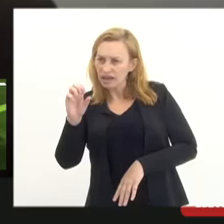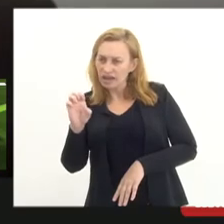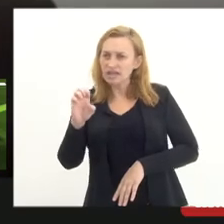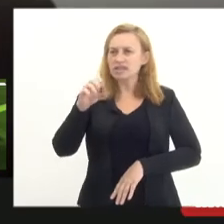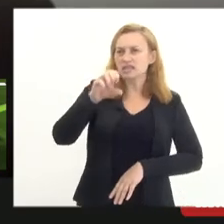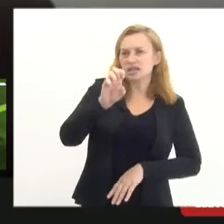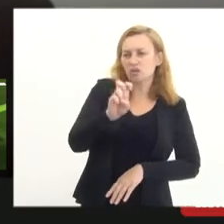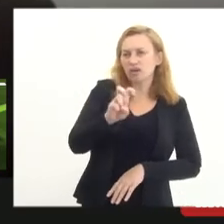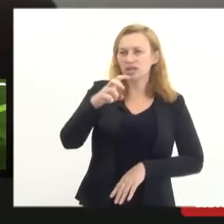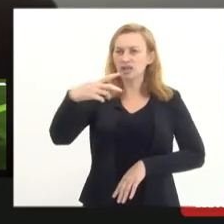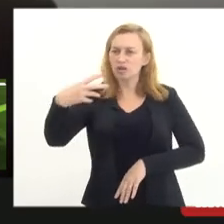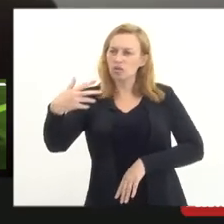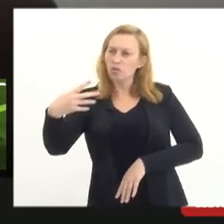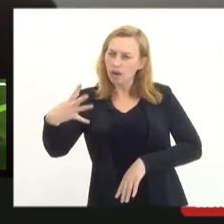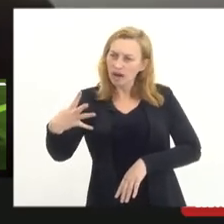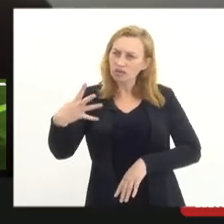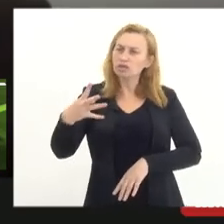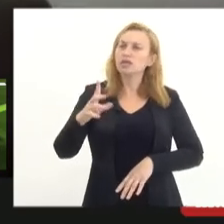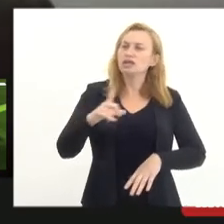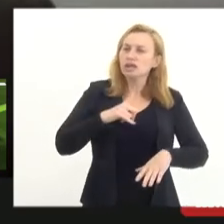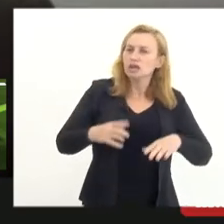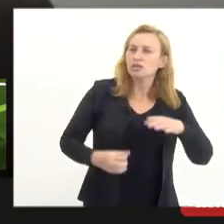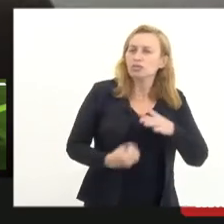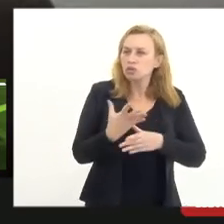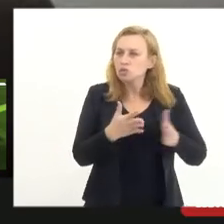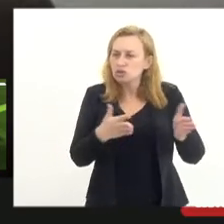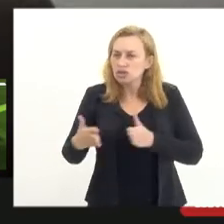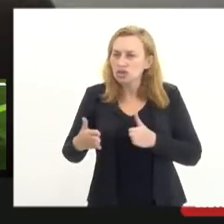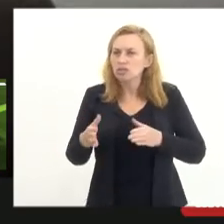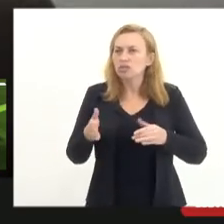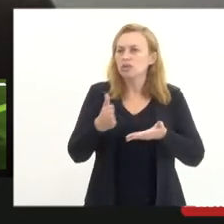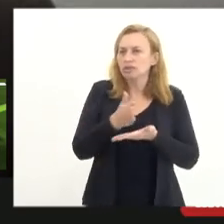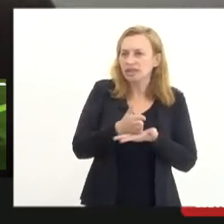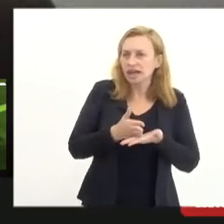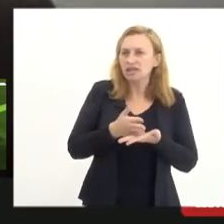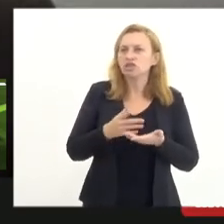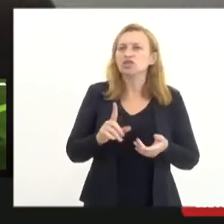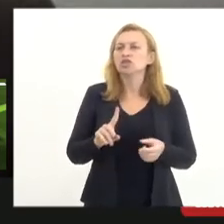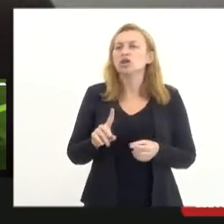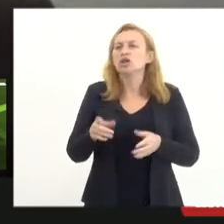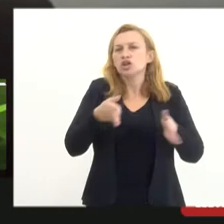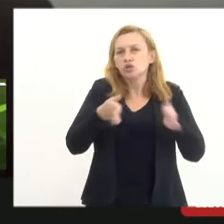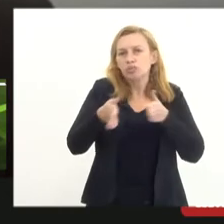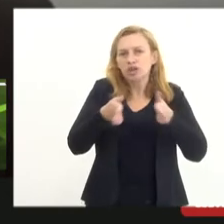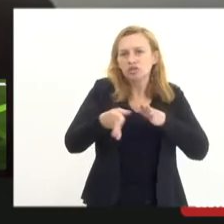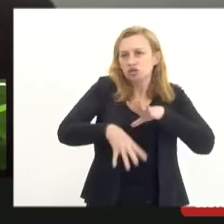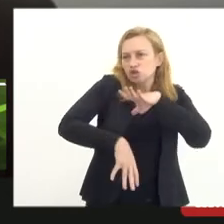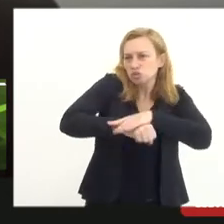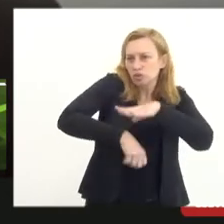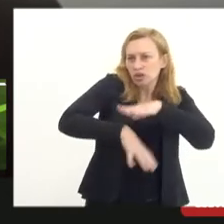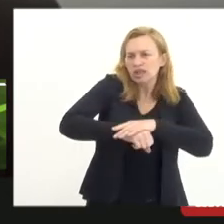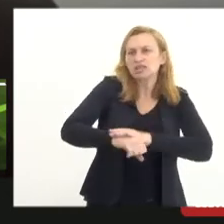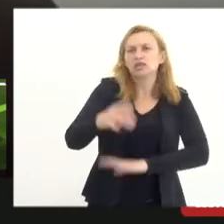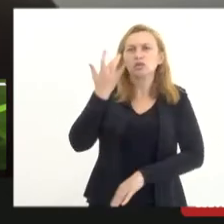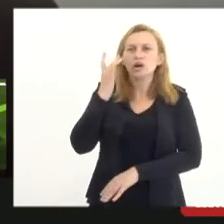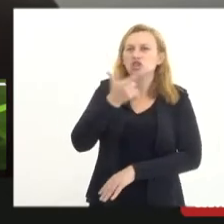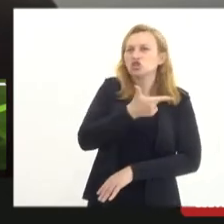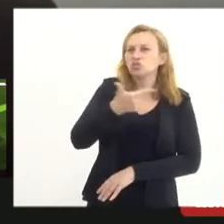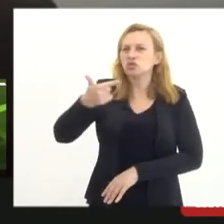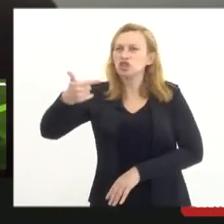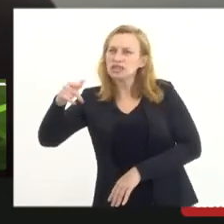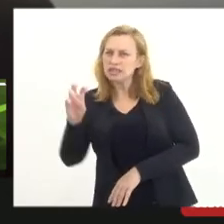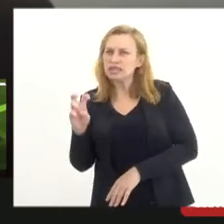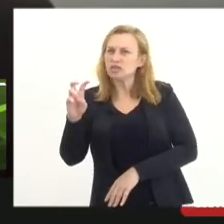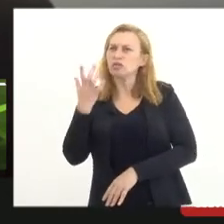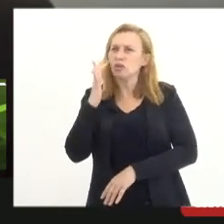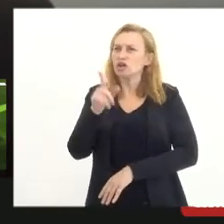concessão, uma parte em partilha da produção, e o período exploratório, se não me engano, vai até 2025,